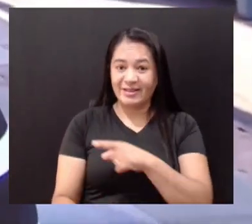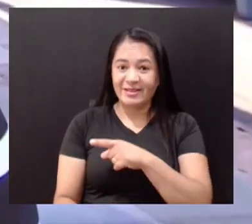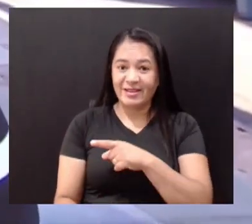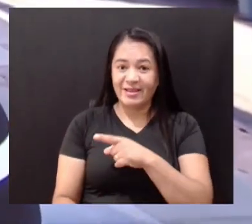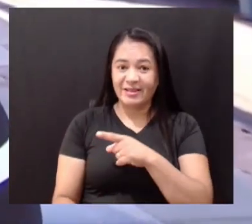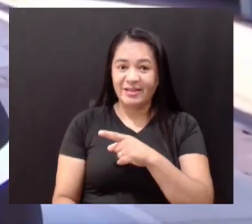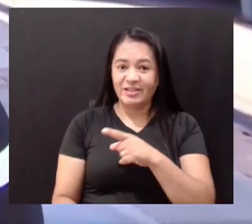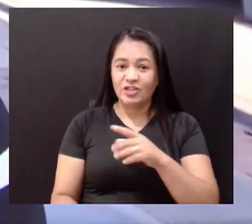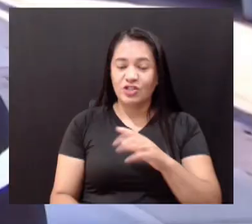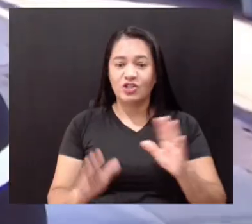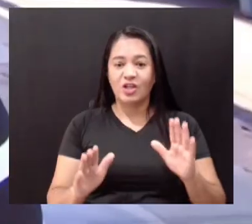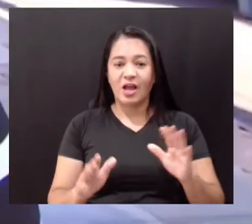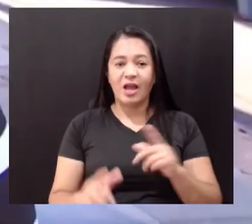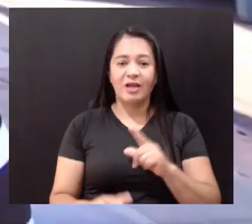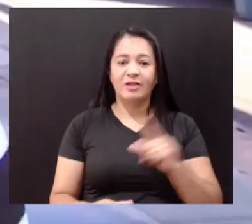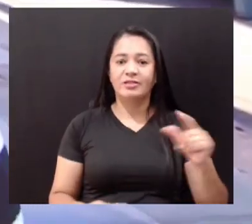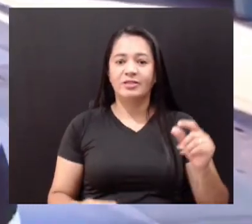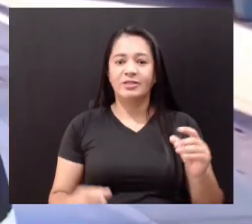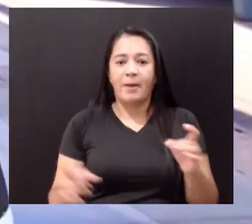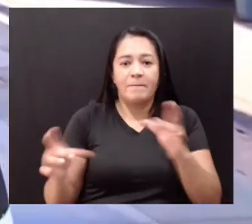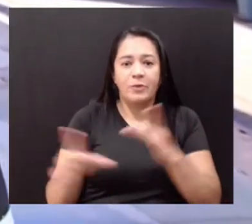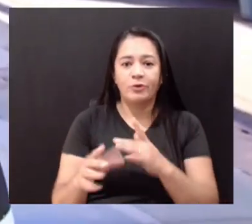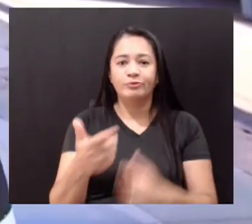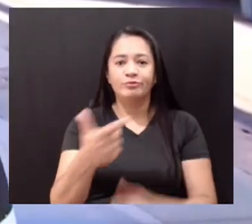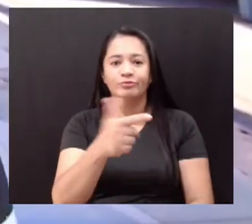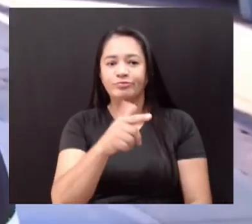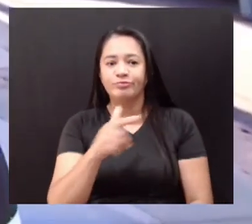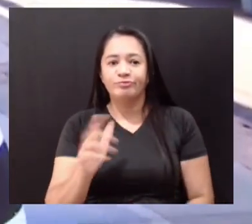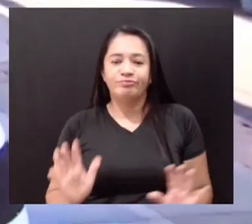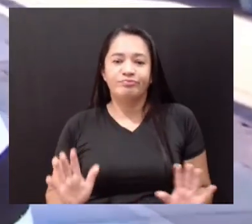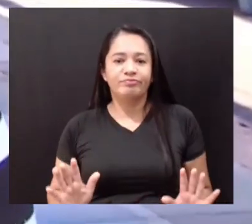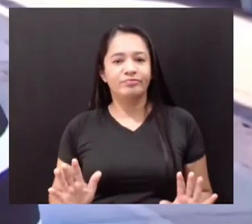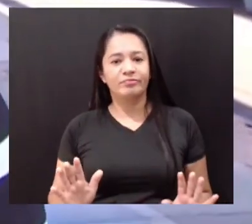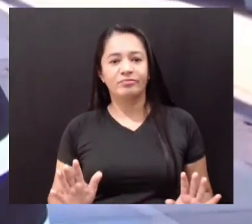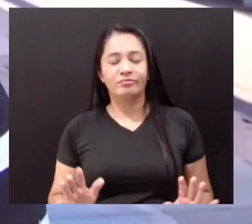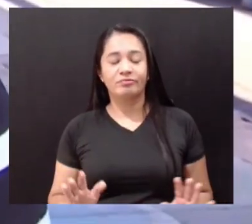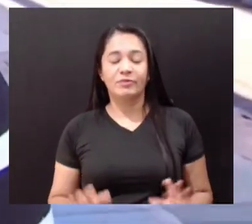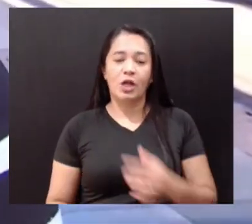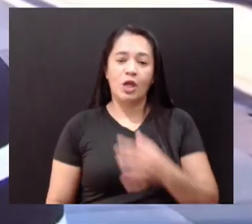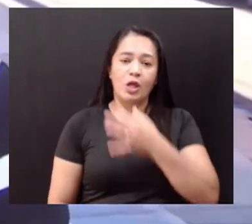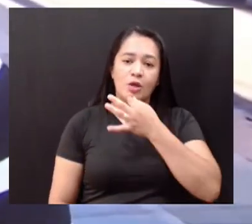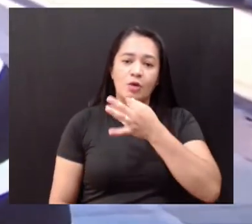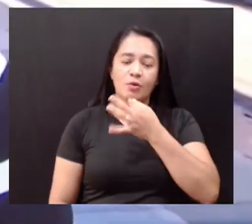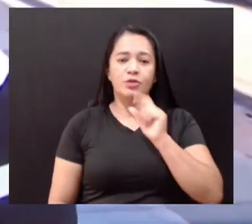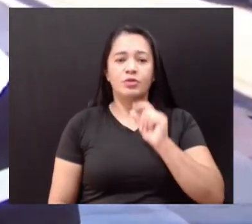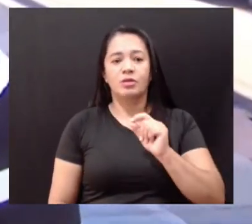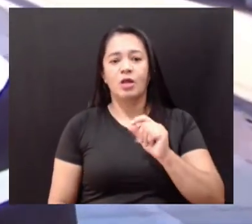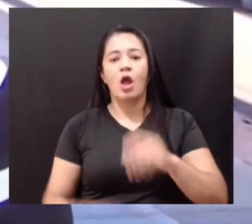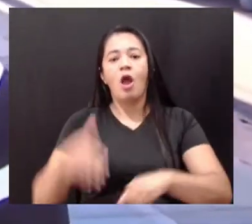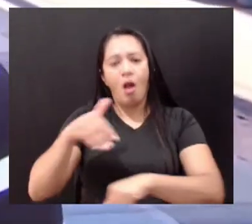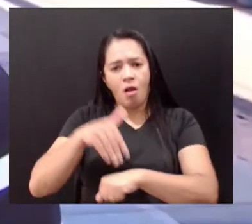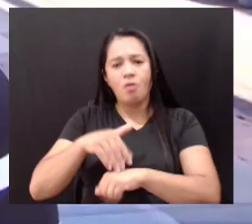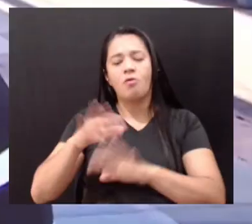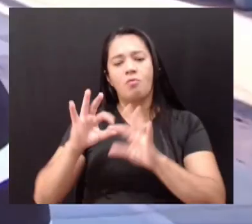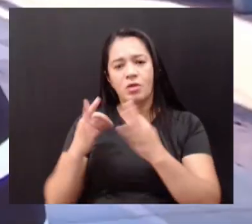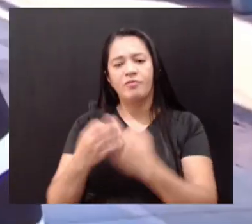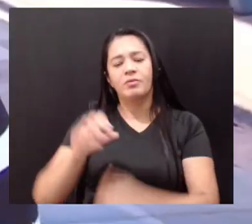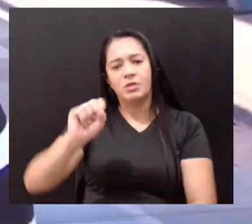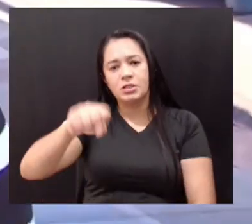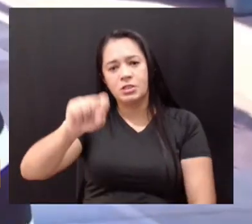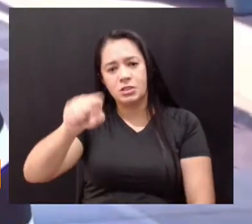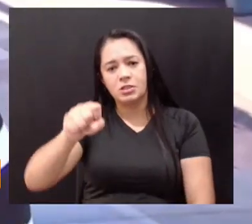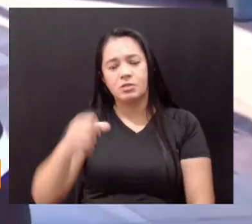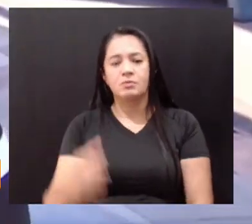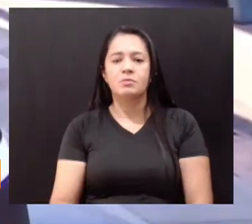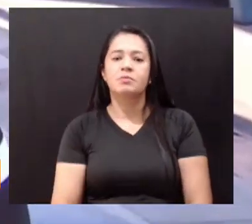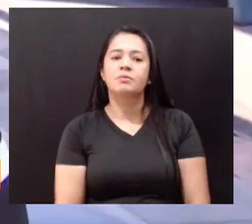estão preparados para aquilo, né? Então eu acho que é mais culpa dos pais, da criação mesmo hoje. O